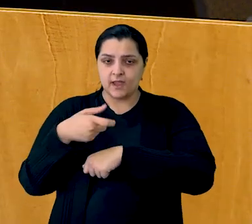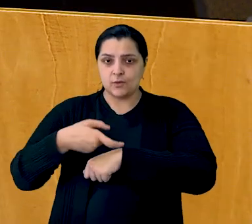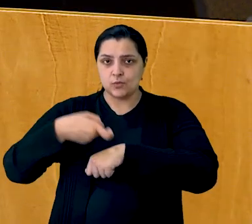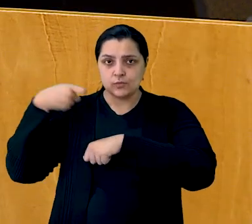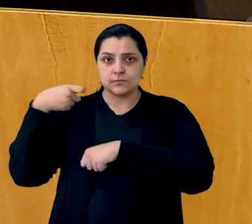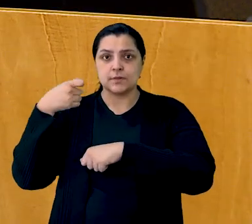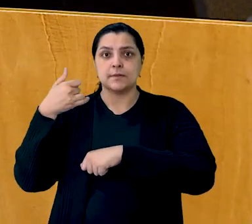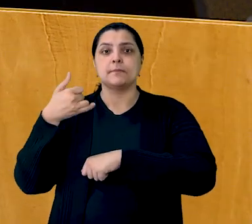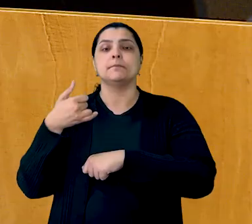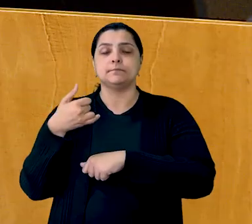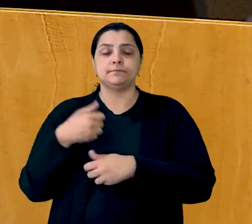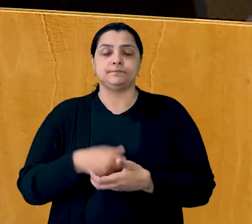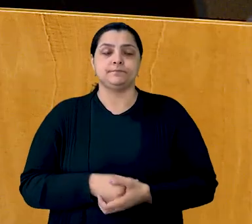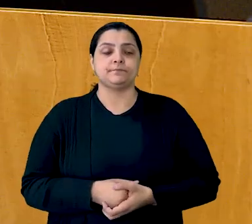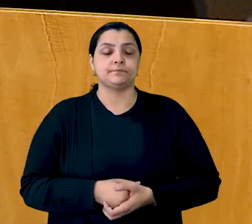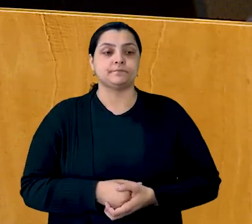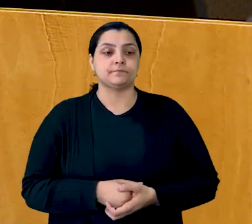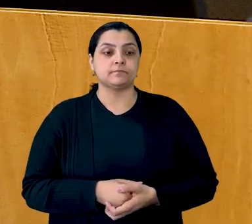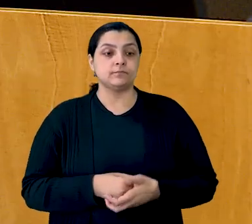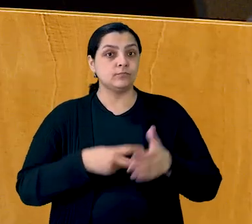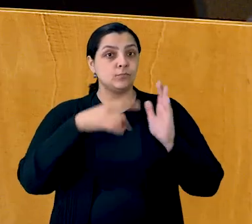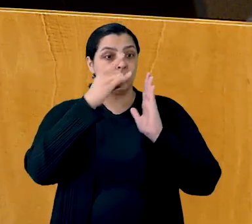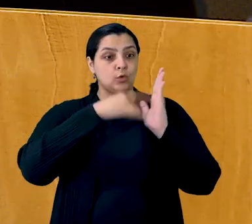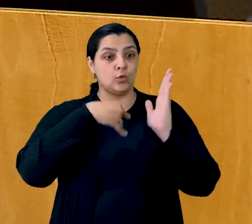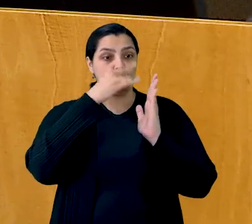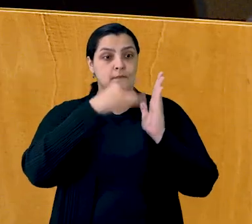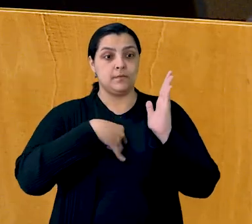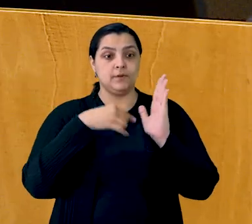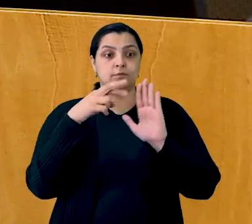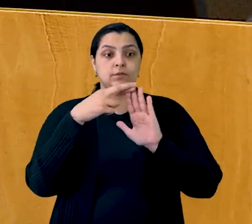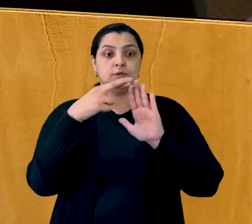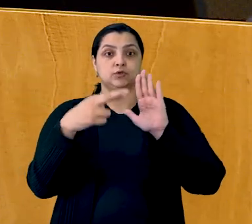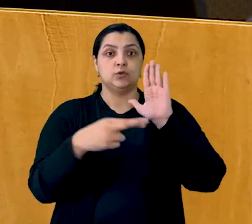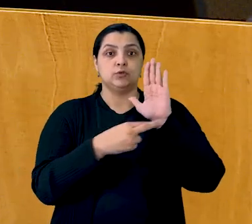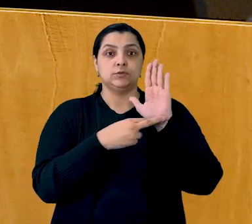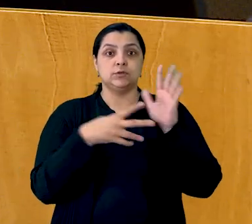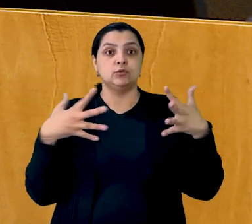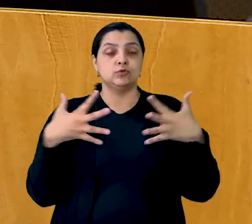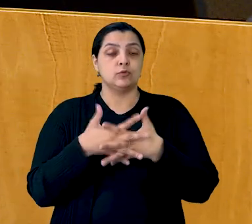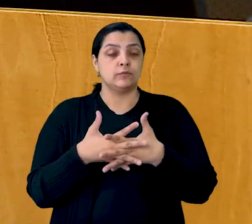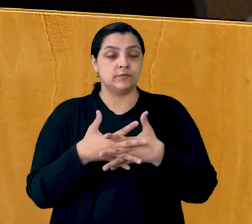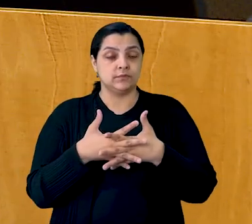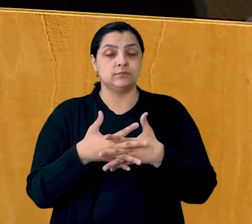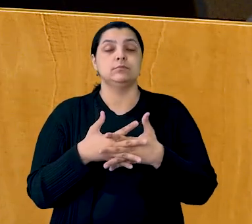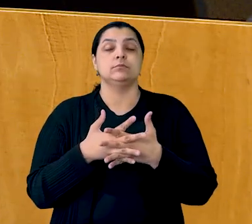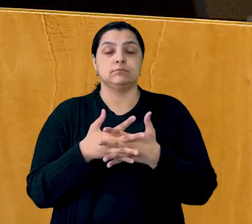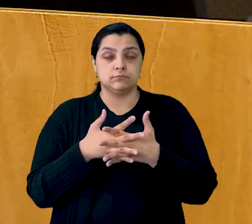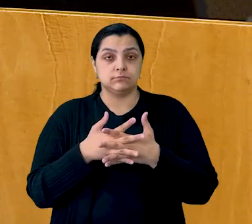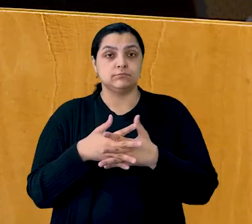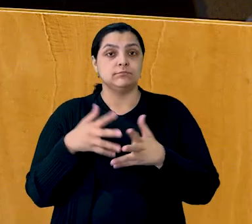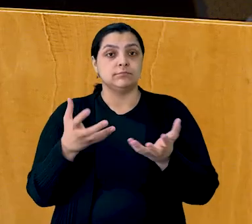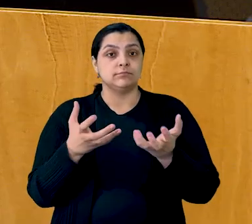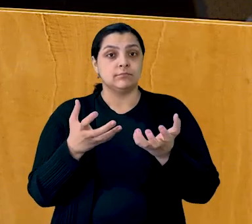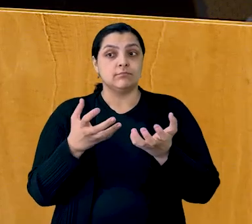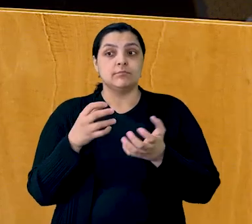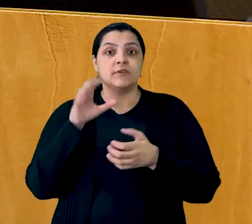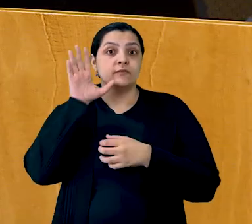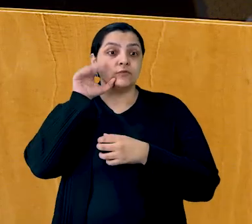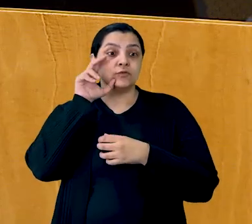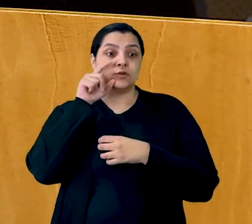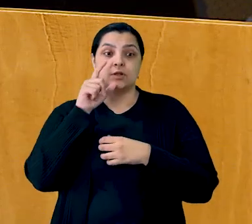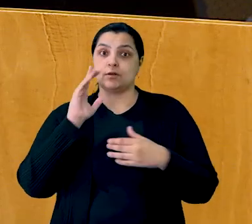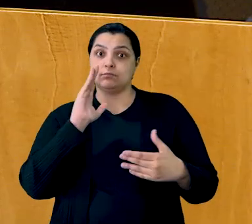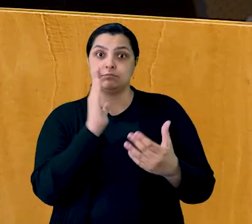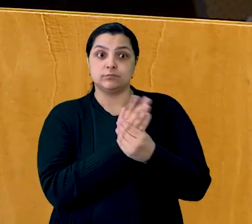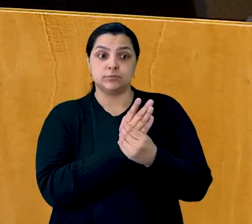alguns municípios paraenses. O documento, chamado de Resolução de Conflitos, previa que os empregados